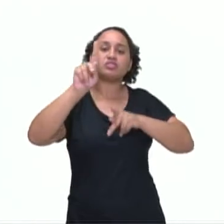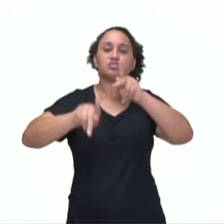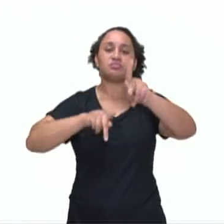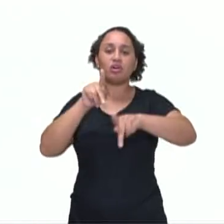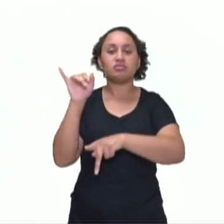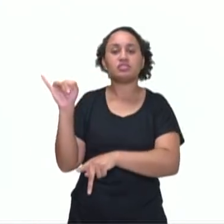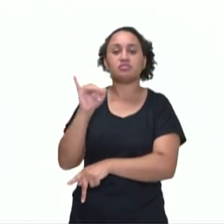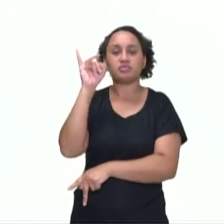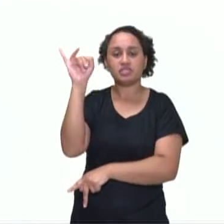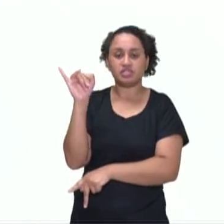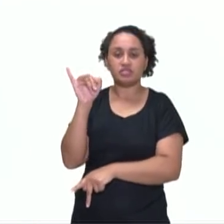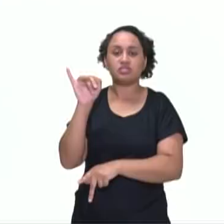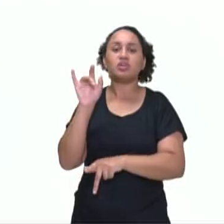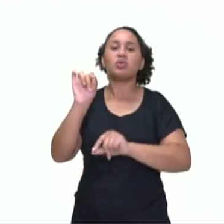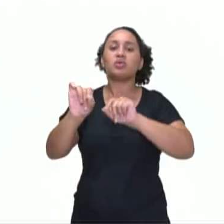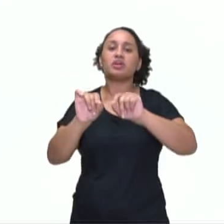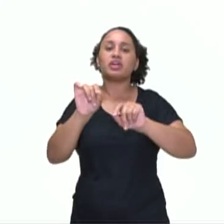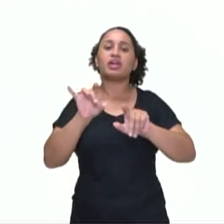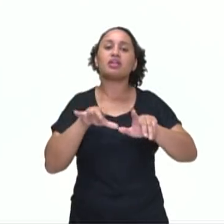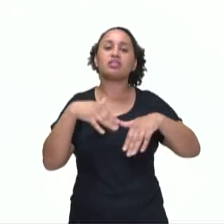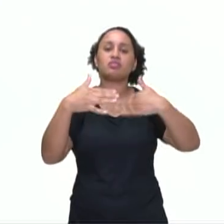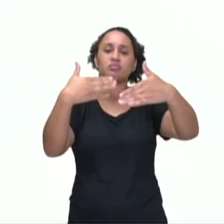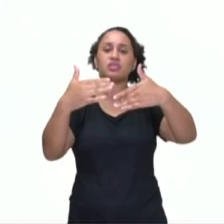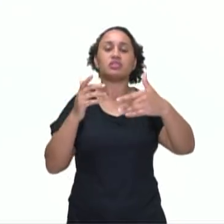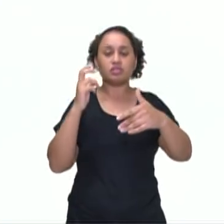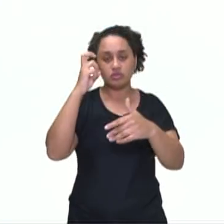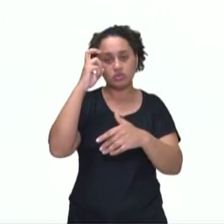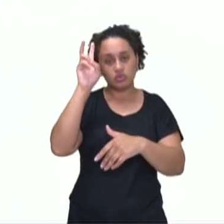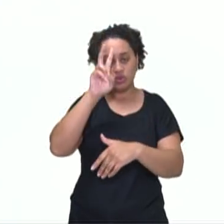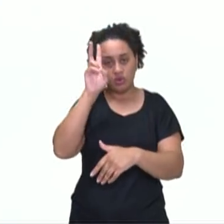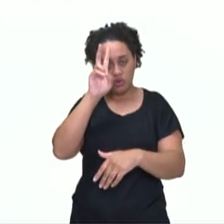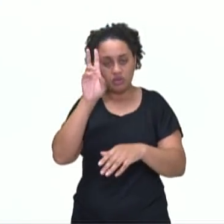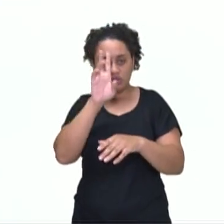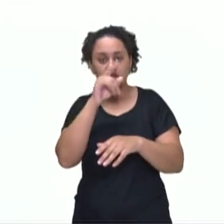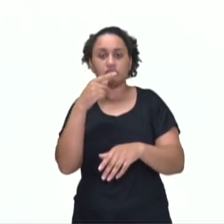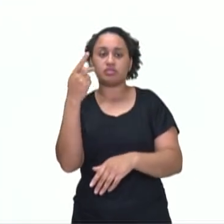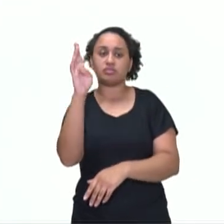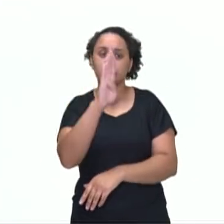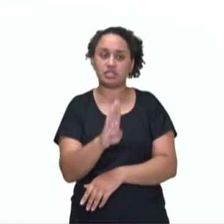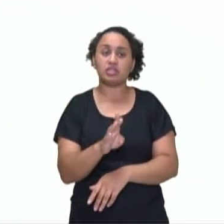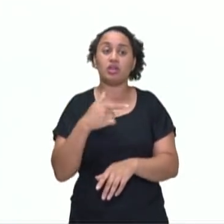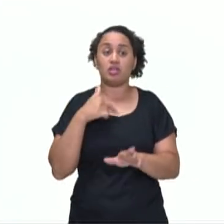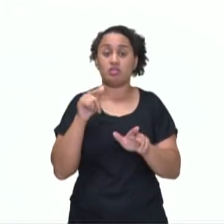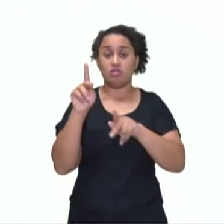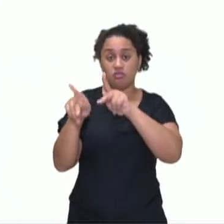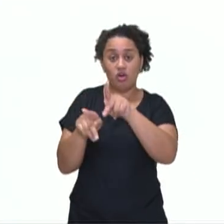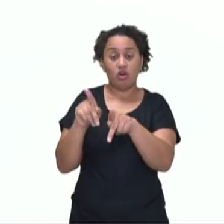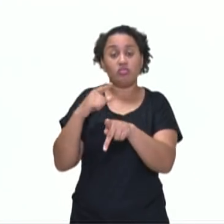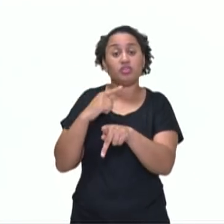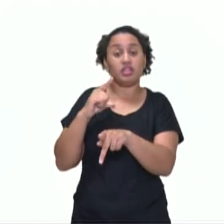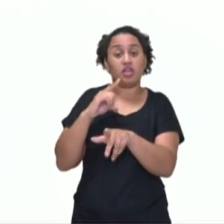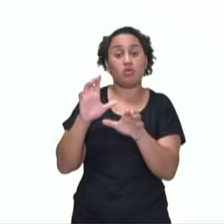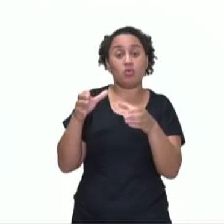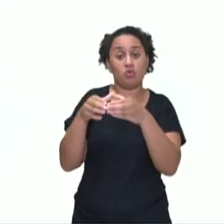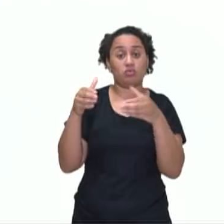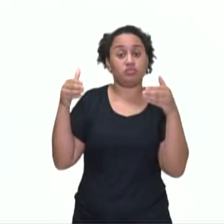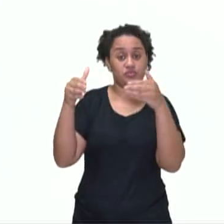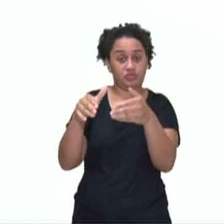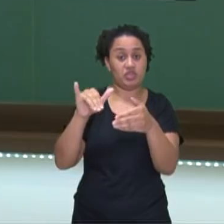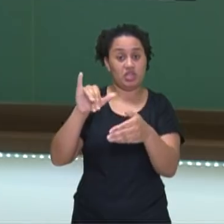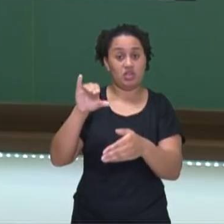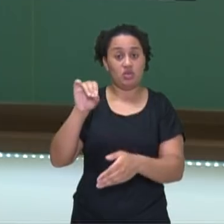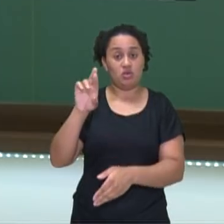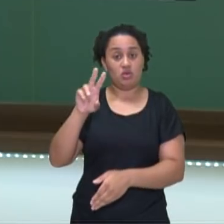histórica e cultural do Brasil. Entre esses povos, os iorubás merecem destaque. Mas você sabe dizer, e aí é um